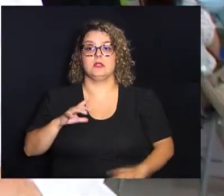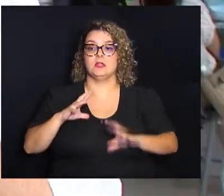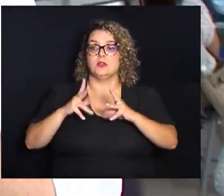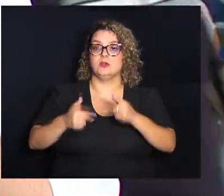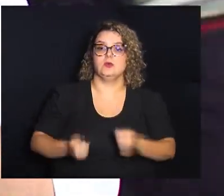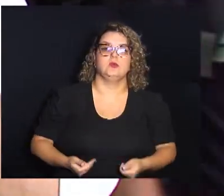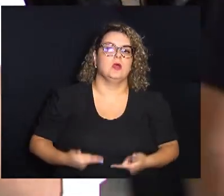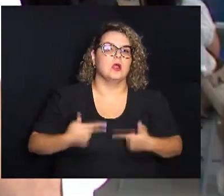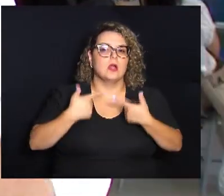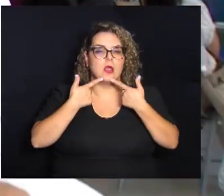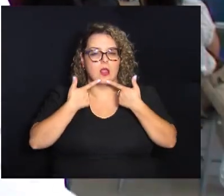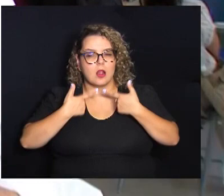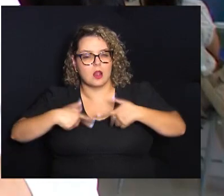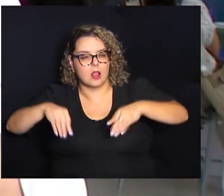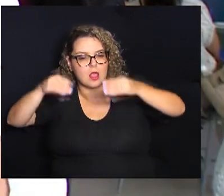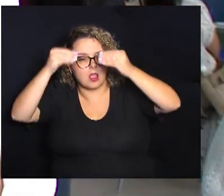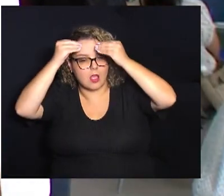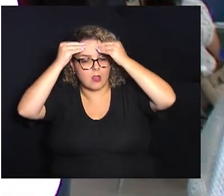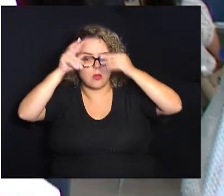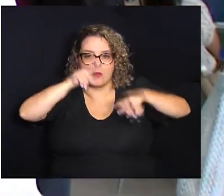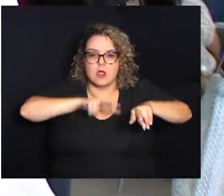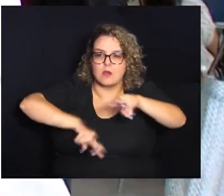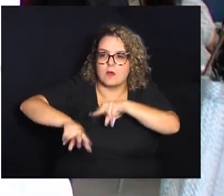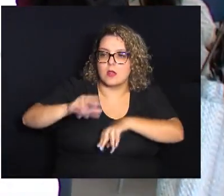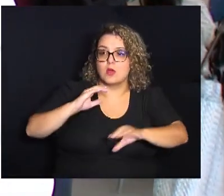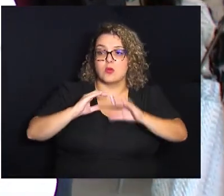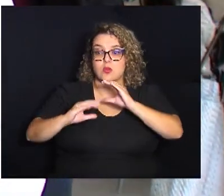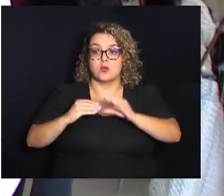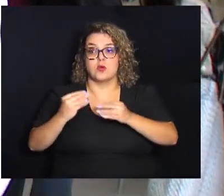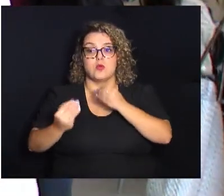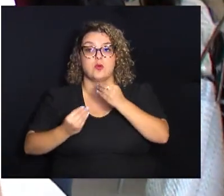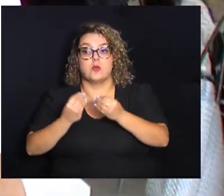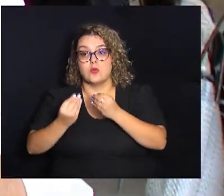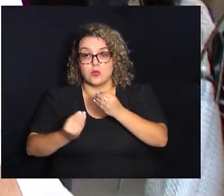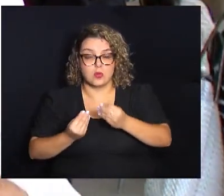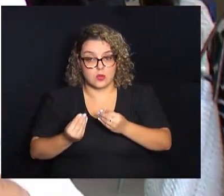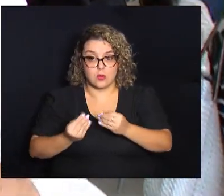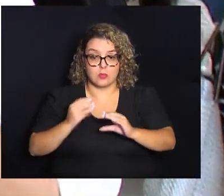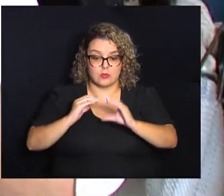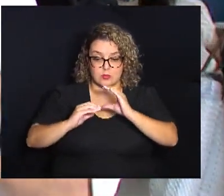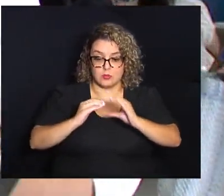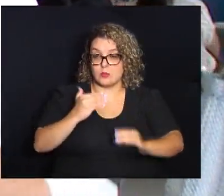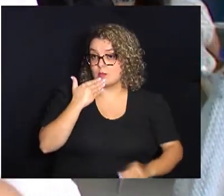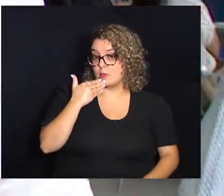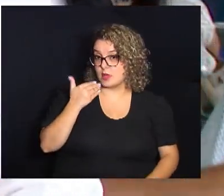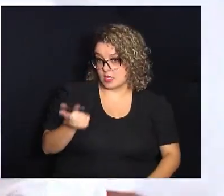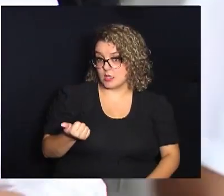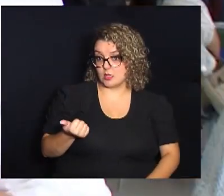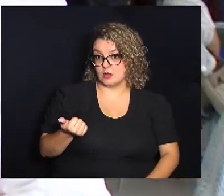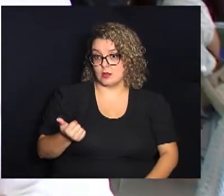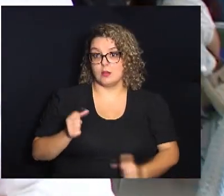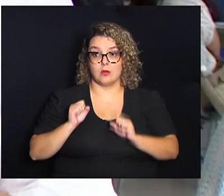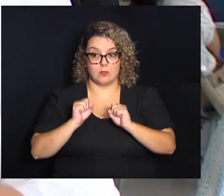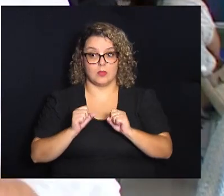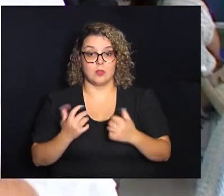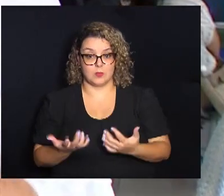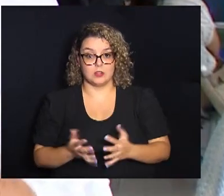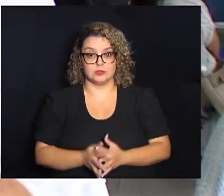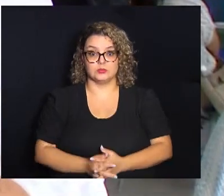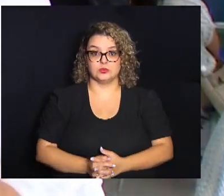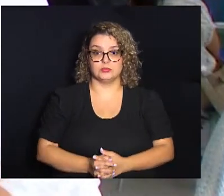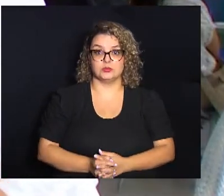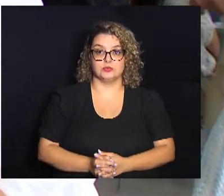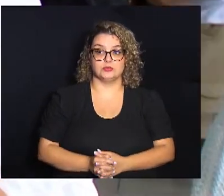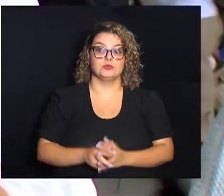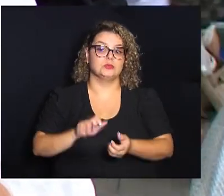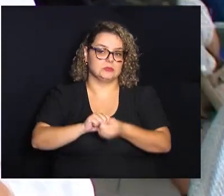linguagem visual, a comunicação, como se comunicar melhor para você poder se